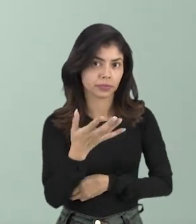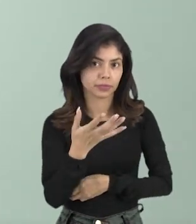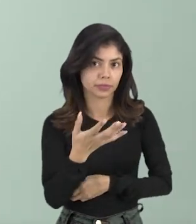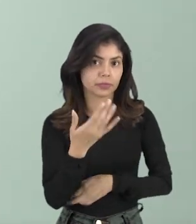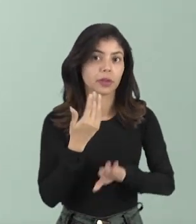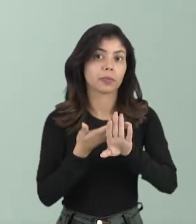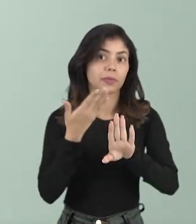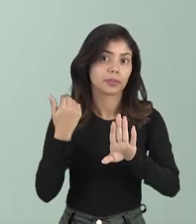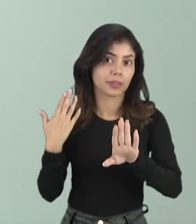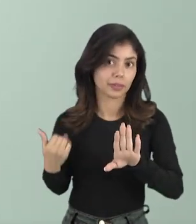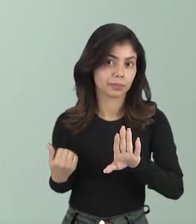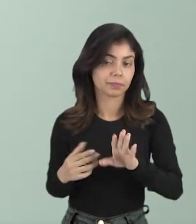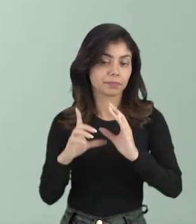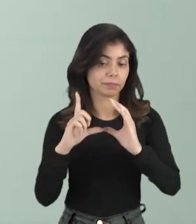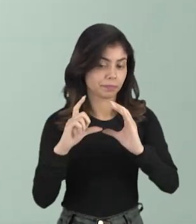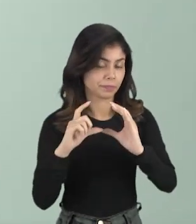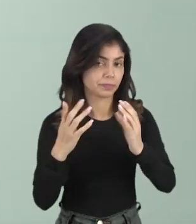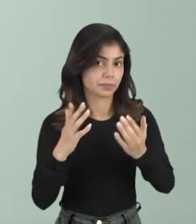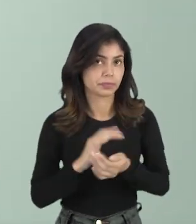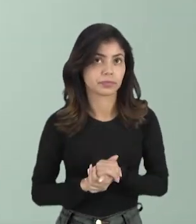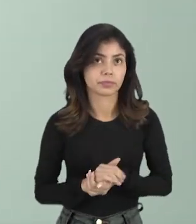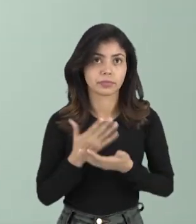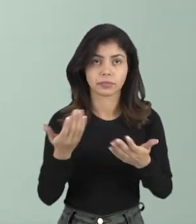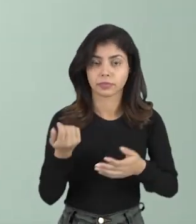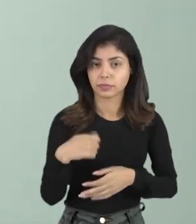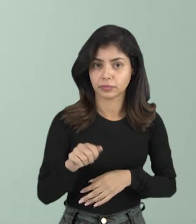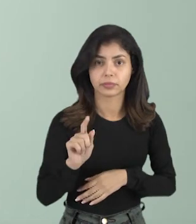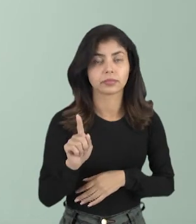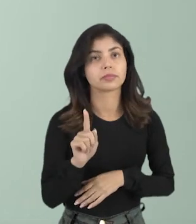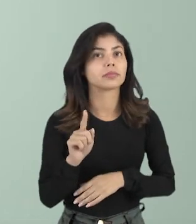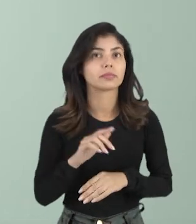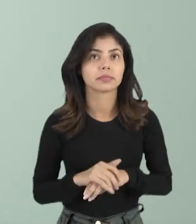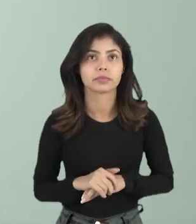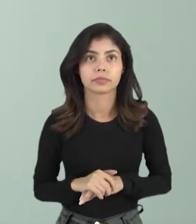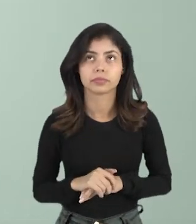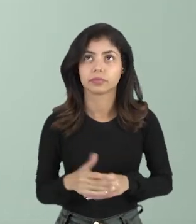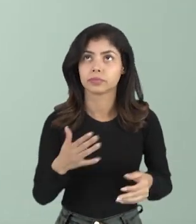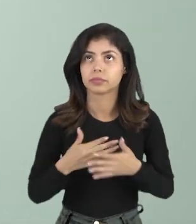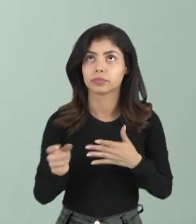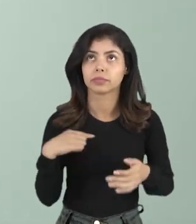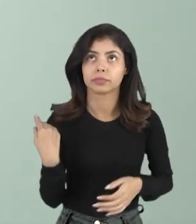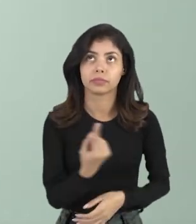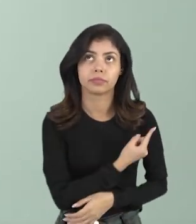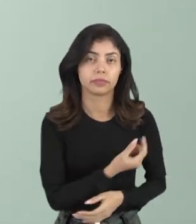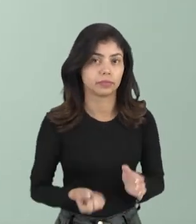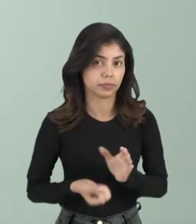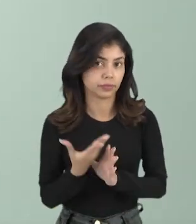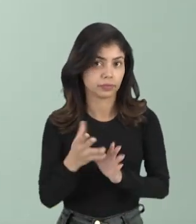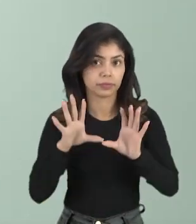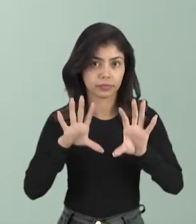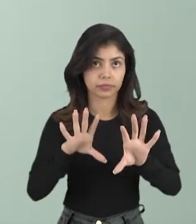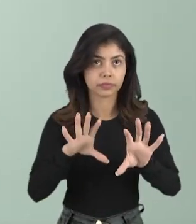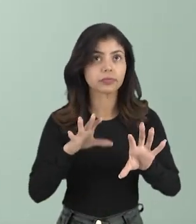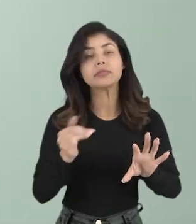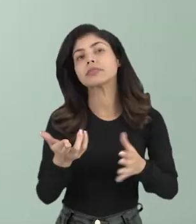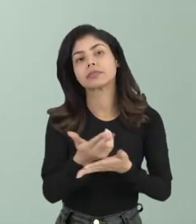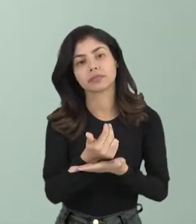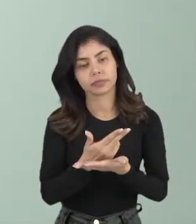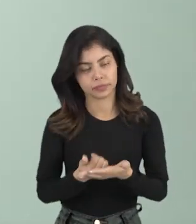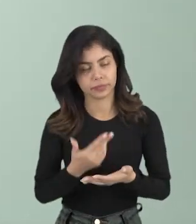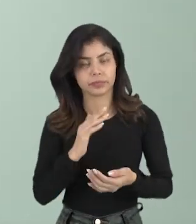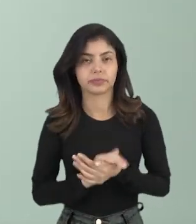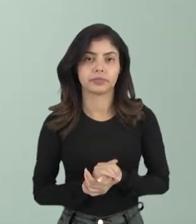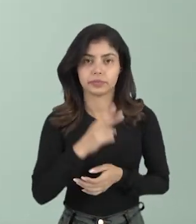por trás da câmera fotográfica. Não necessariamente qualquer um de nós vai produzir uma fotografia